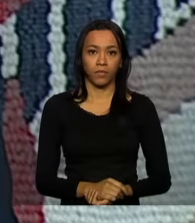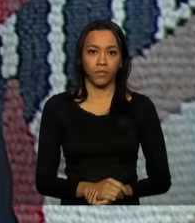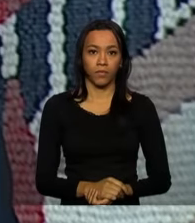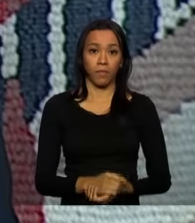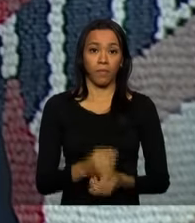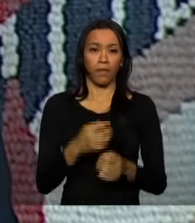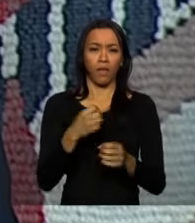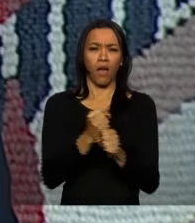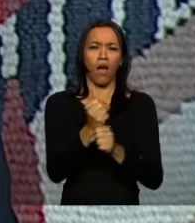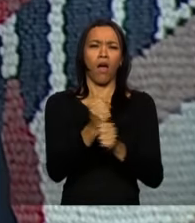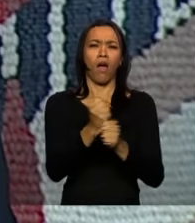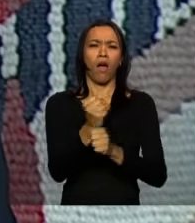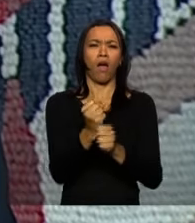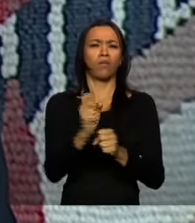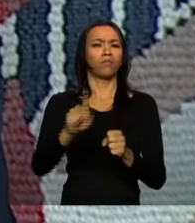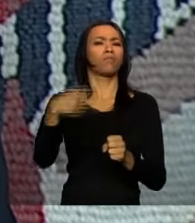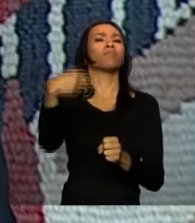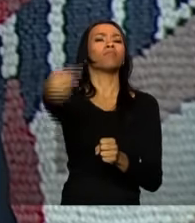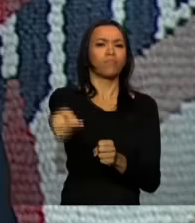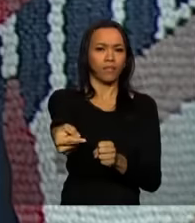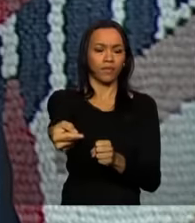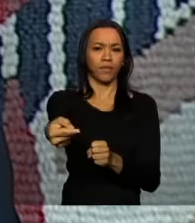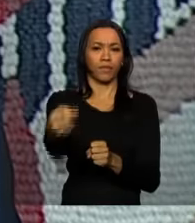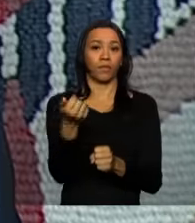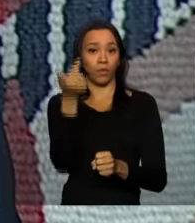Anos mais tarde, Otake